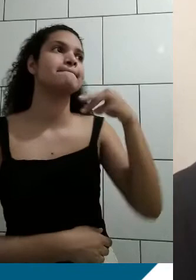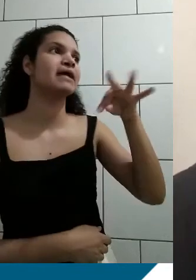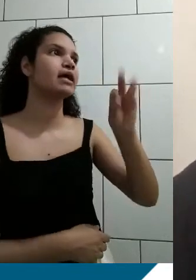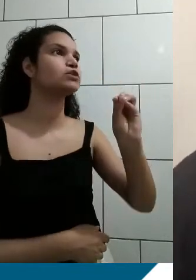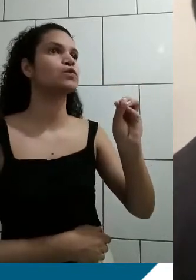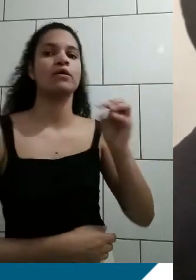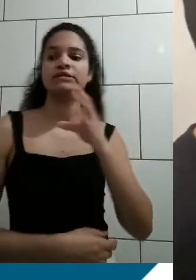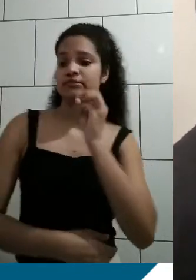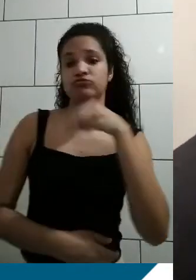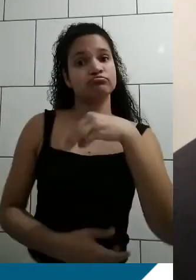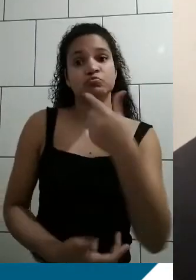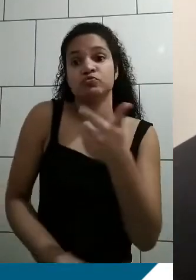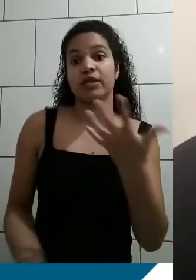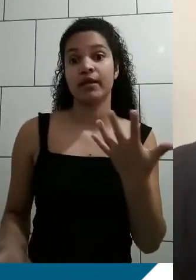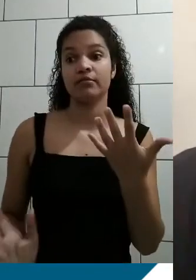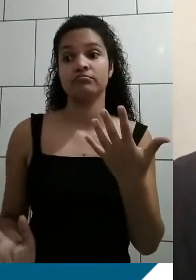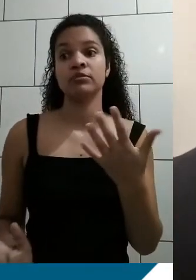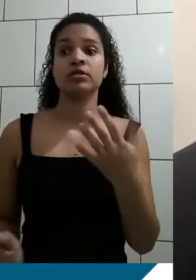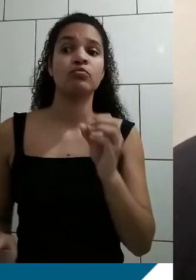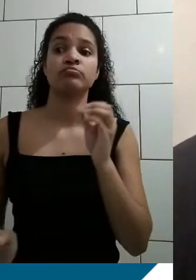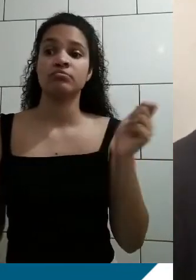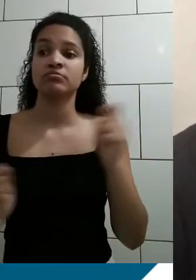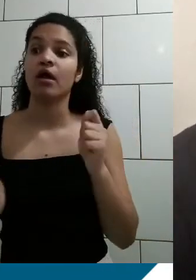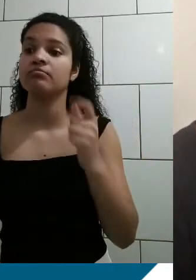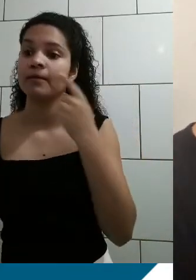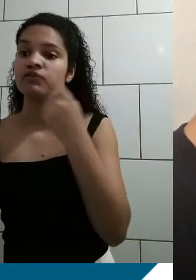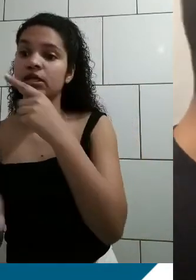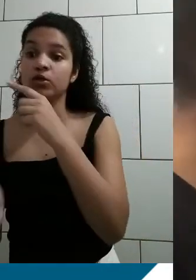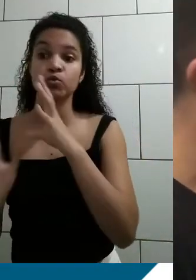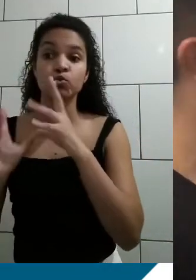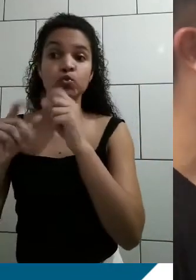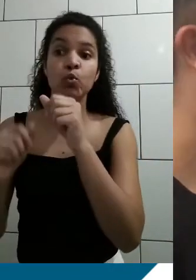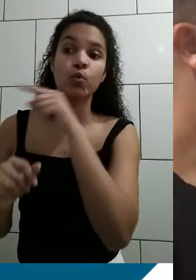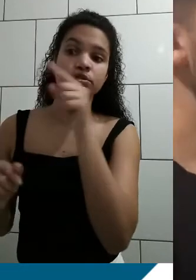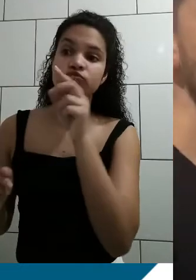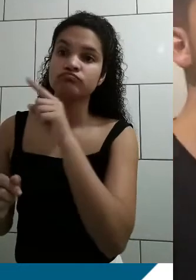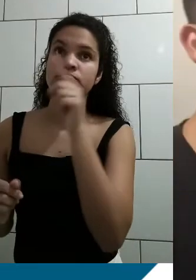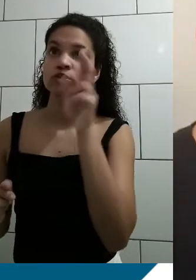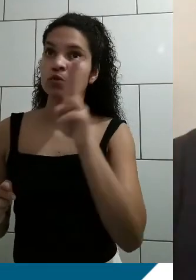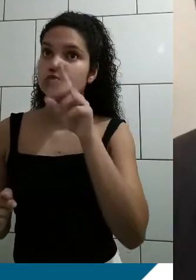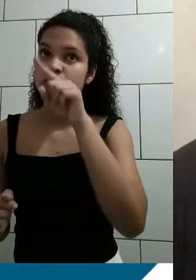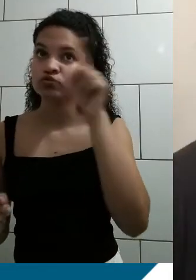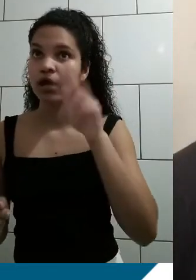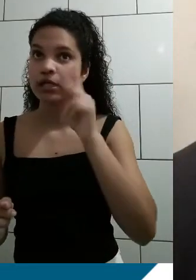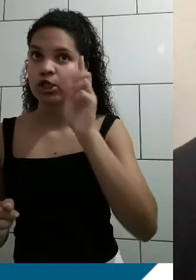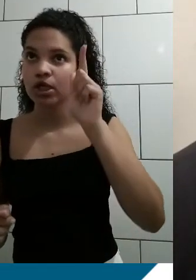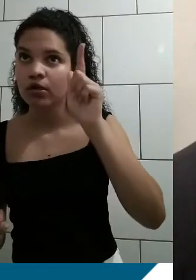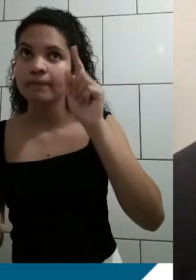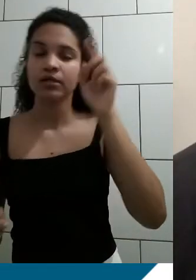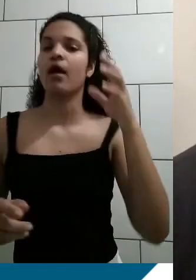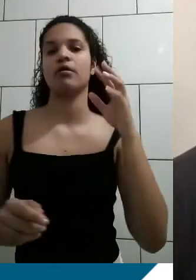sistema internacional, todas elas aqui estão, e encontrar a resposta que nesse caso vale 0,1 metro,